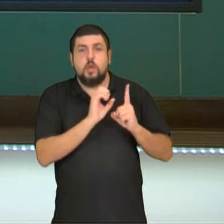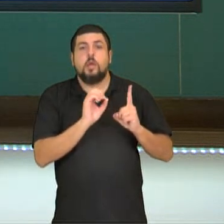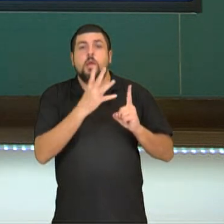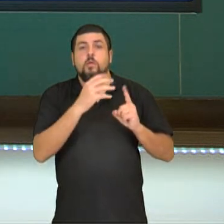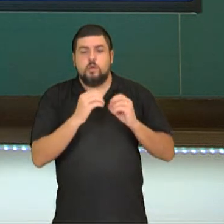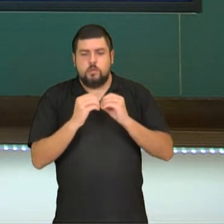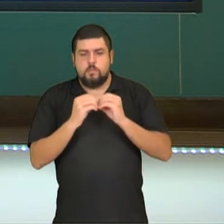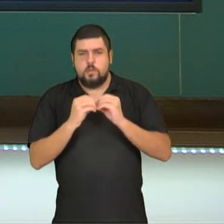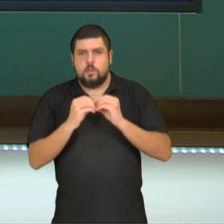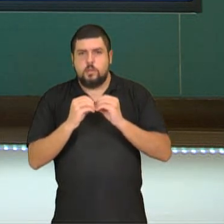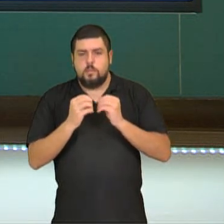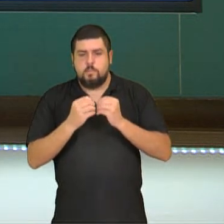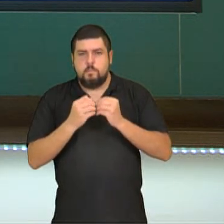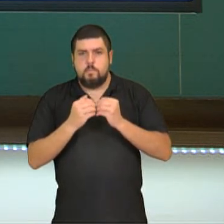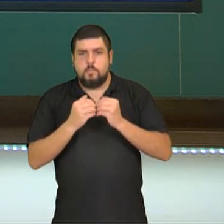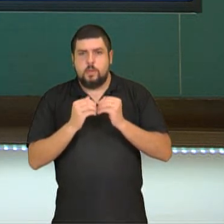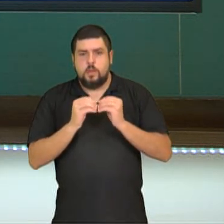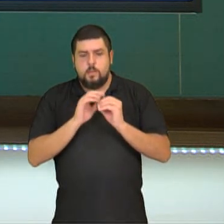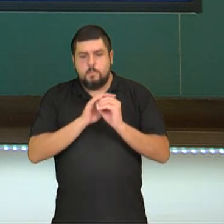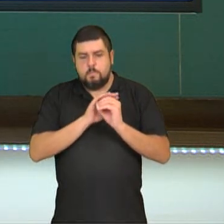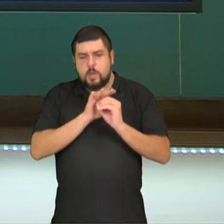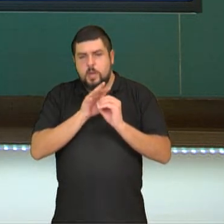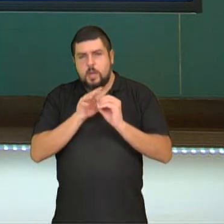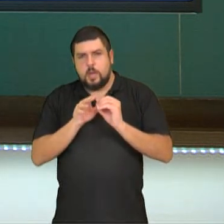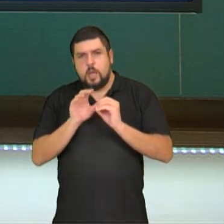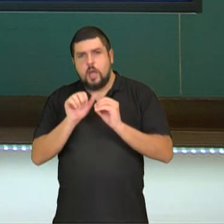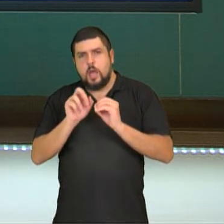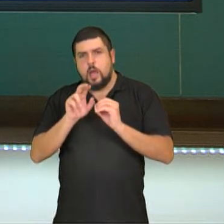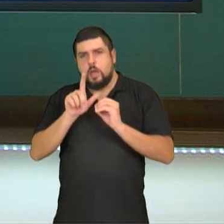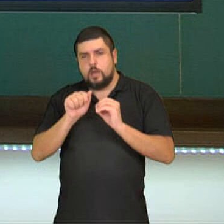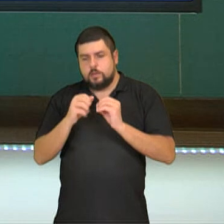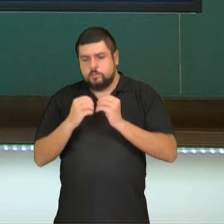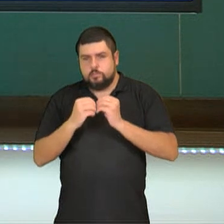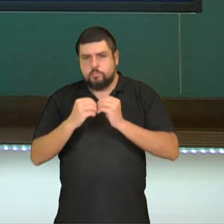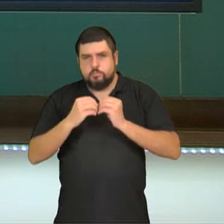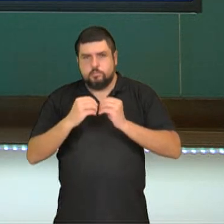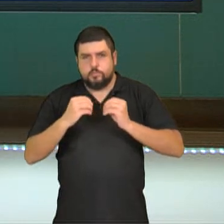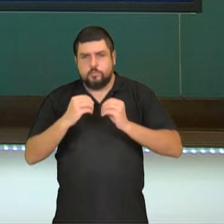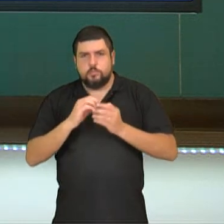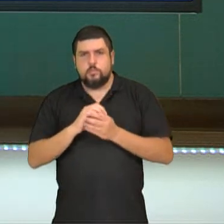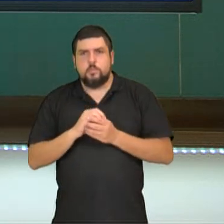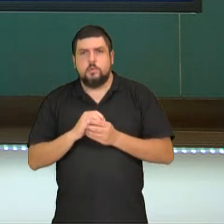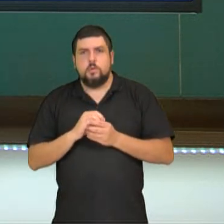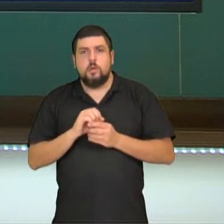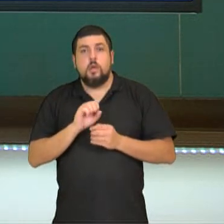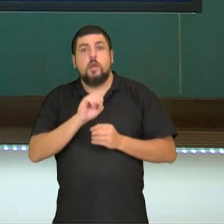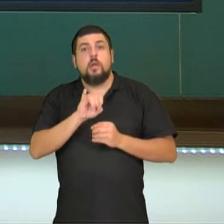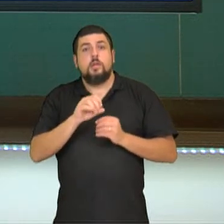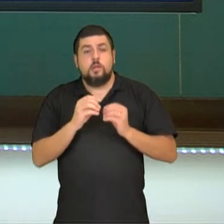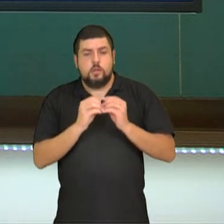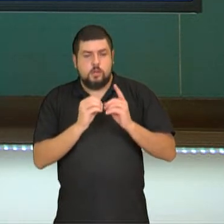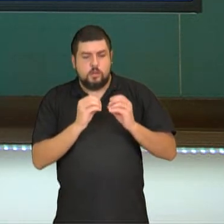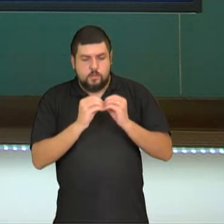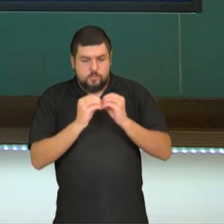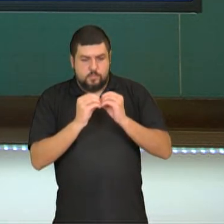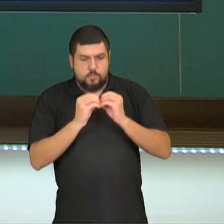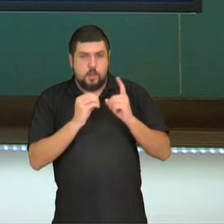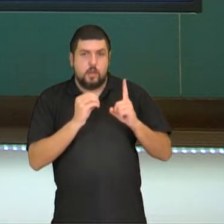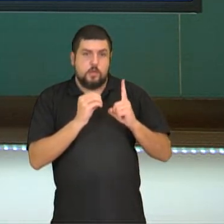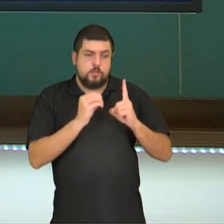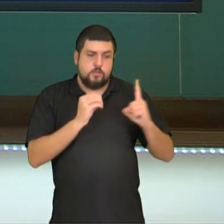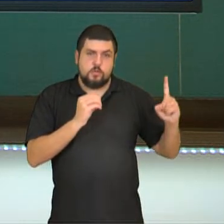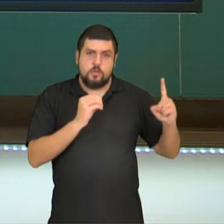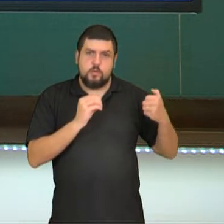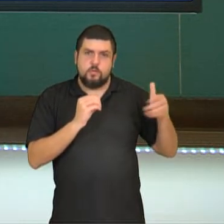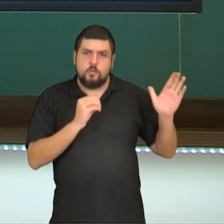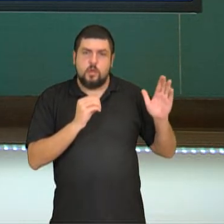esferas, mas elas estão ligadas, né? Se eu tirar o corpo indutor agora, as duas vão se neutralizar, vai voltar ao normal. Mas se eu tirar